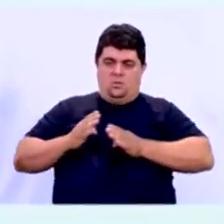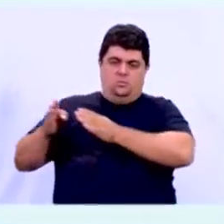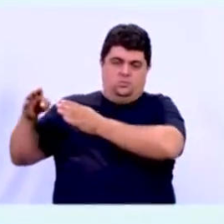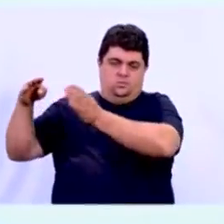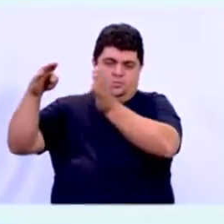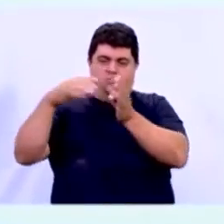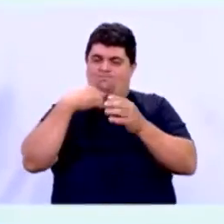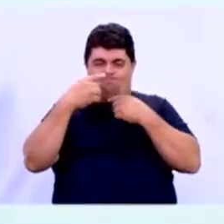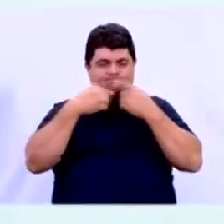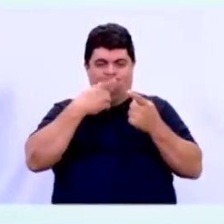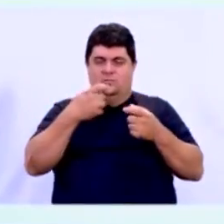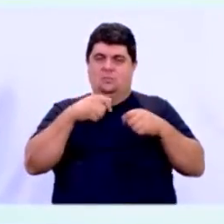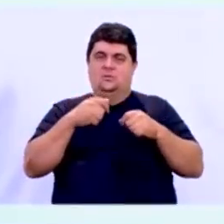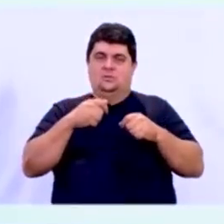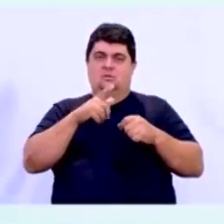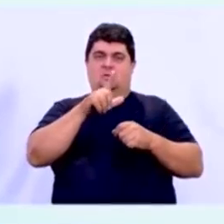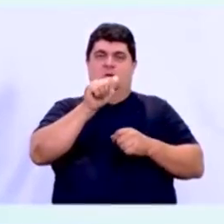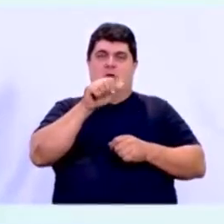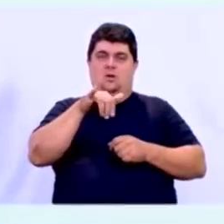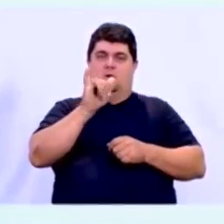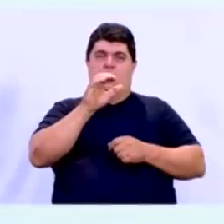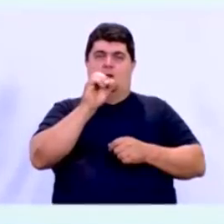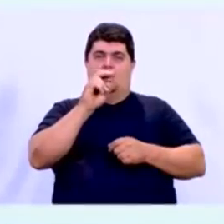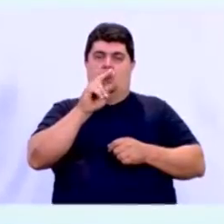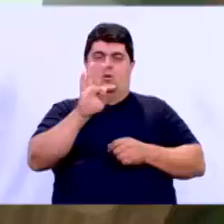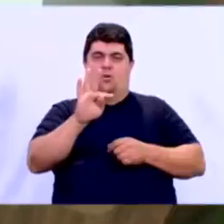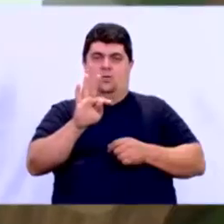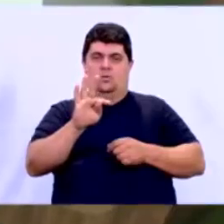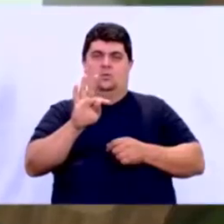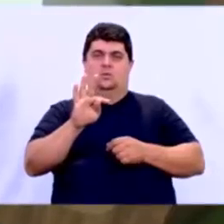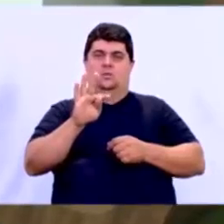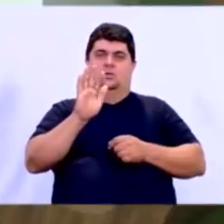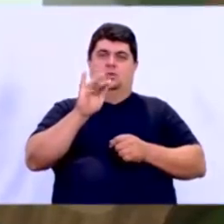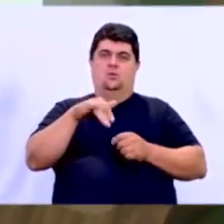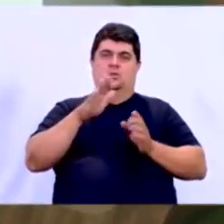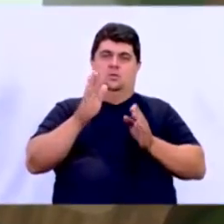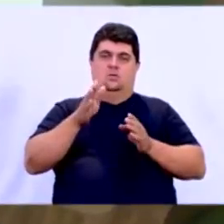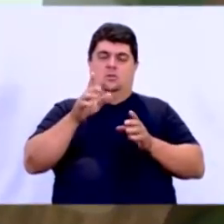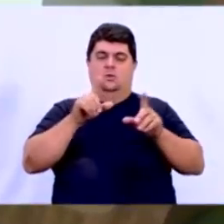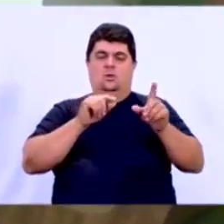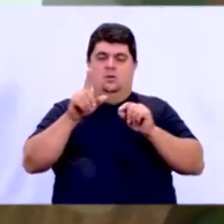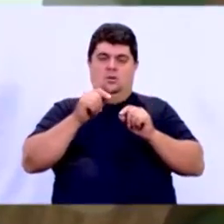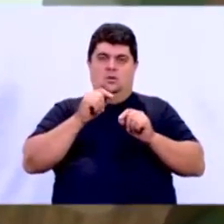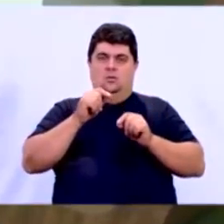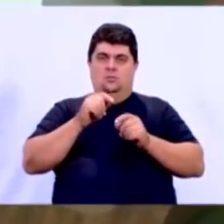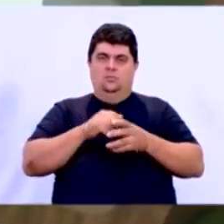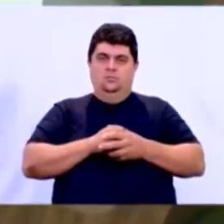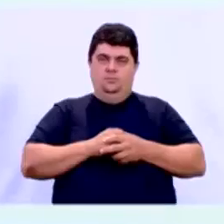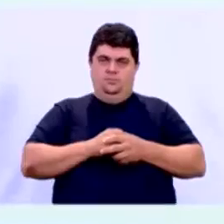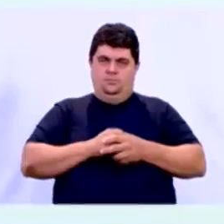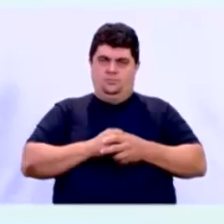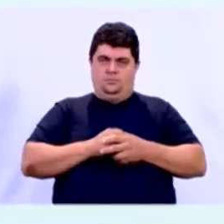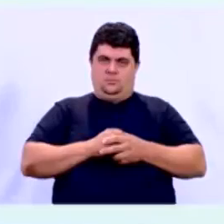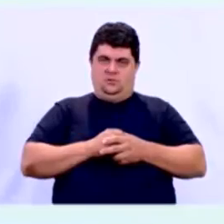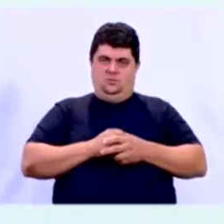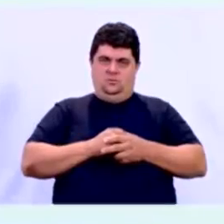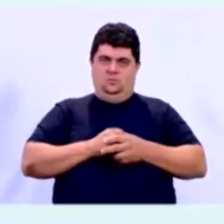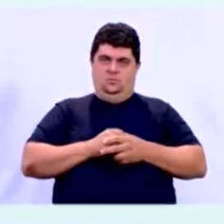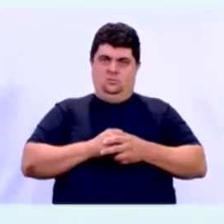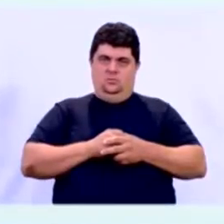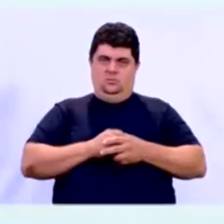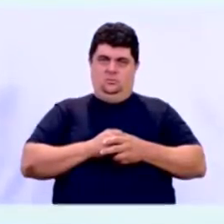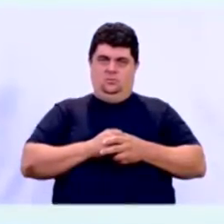acabou passando, né, devido ao tempo, mas agora eu acredito que a gente, como fechou, né, dá para destacar algumas coisas, alguns aspectos importantes do